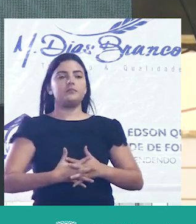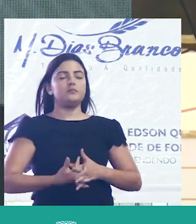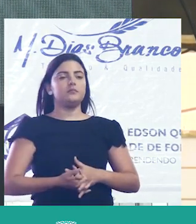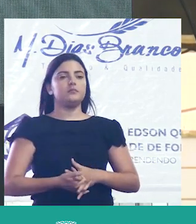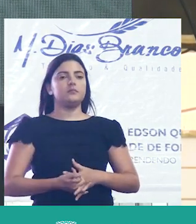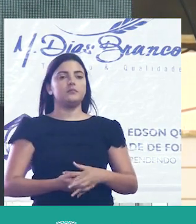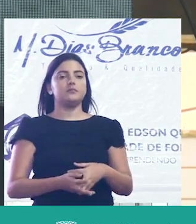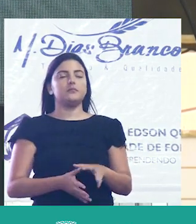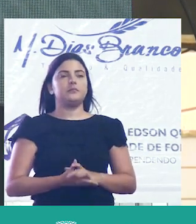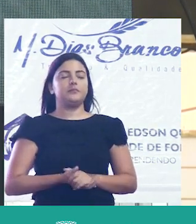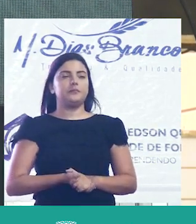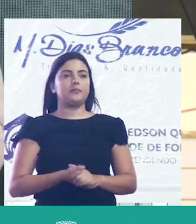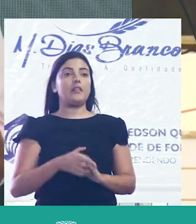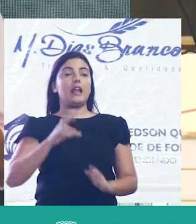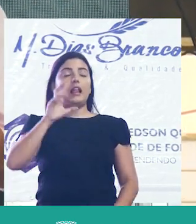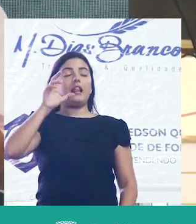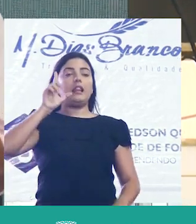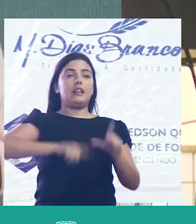Resposta, letra C.